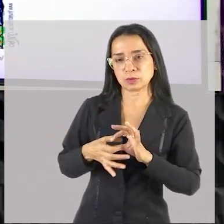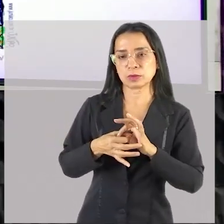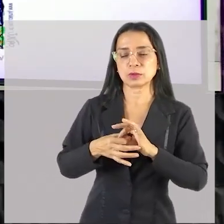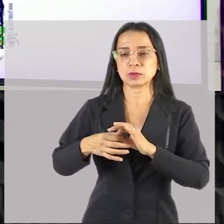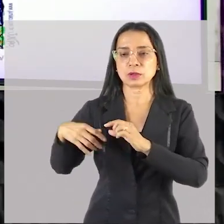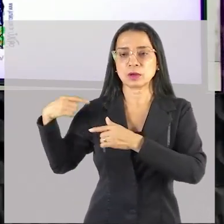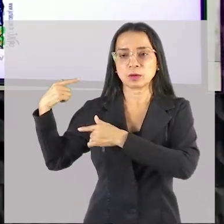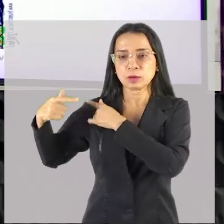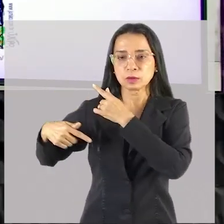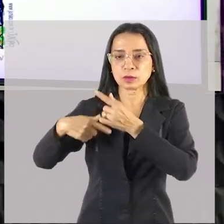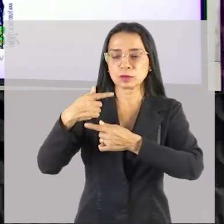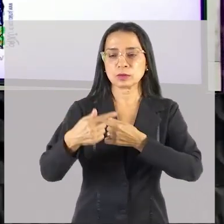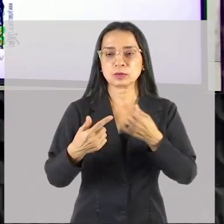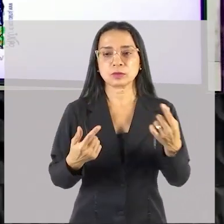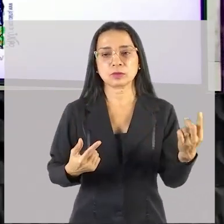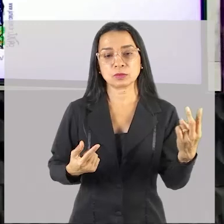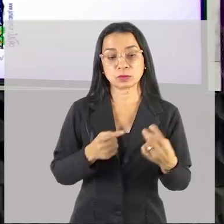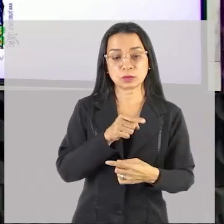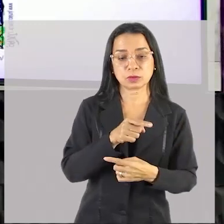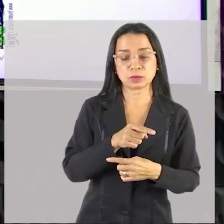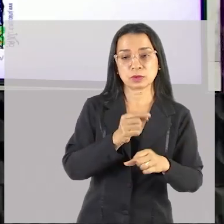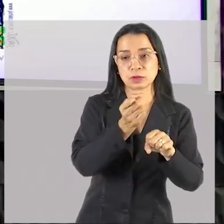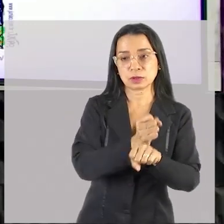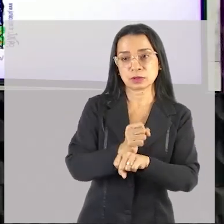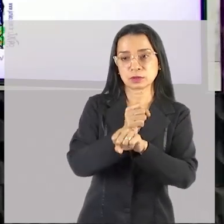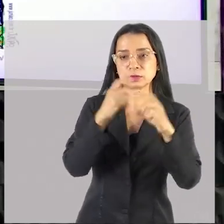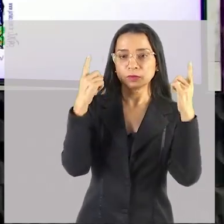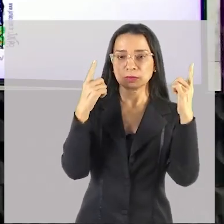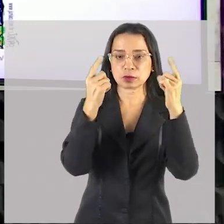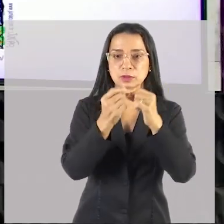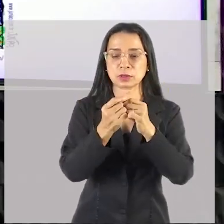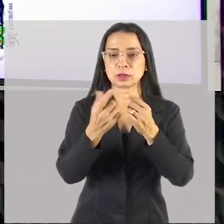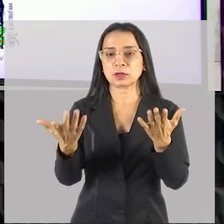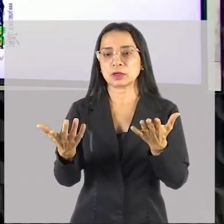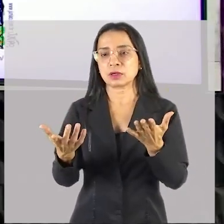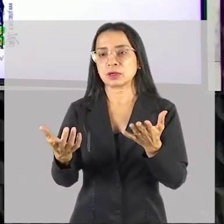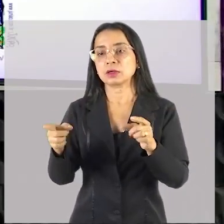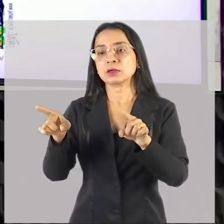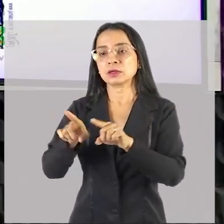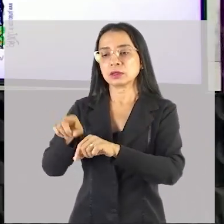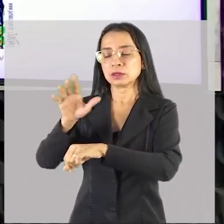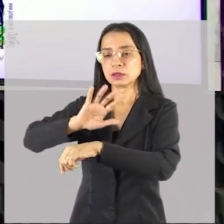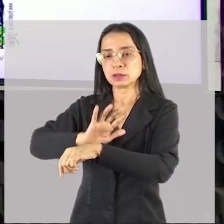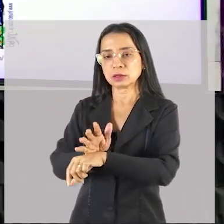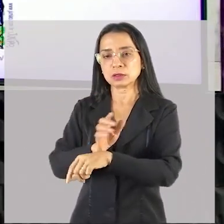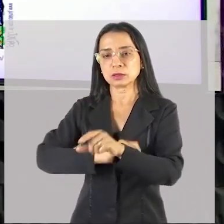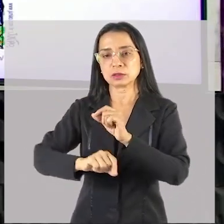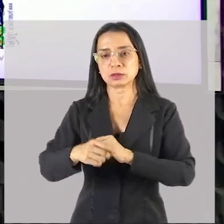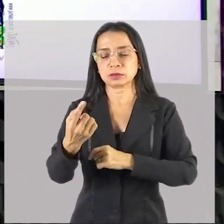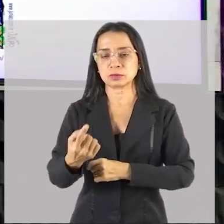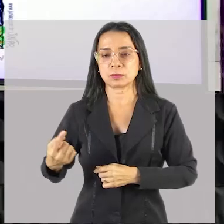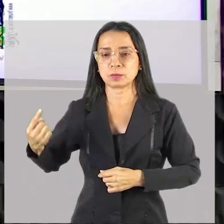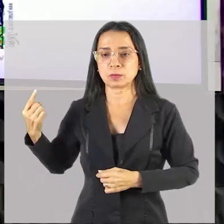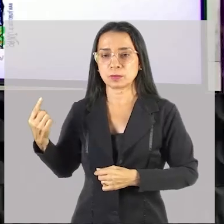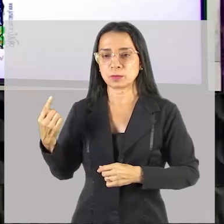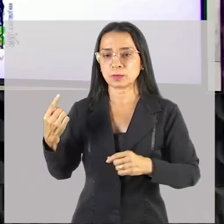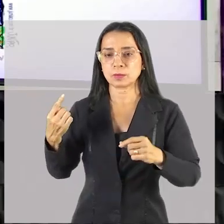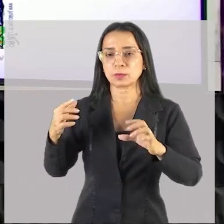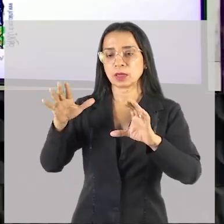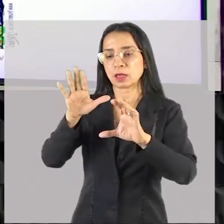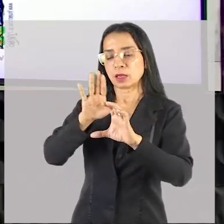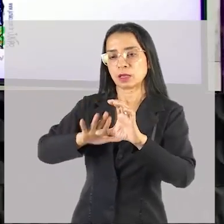comentou essas questões sobre Aristóteles e agora eu não me lembro mais. Então, essas questões podem cair de diversas maneiras